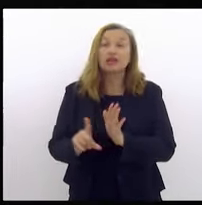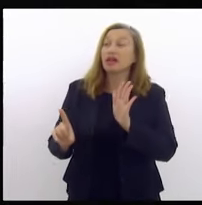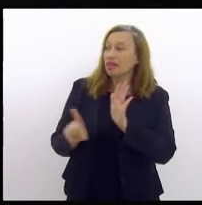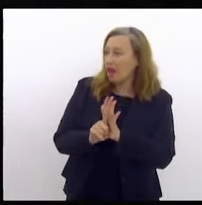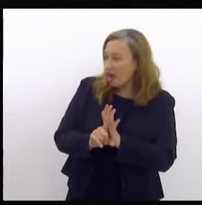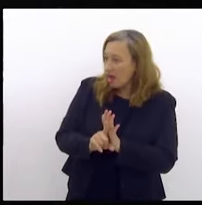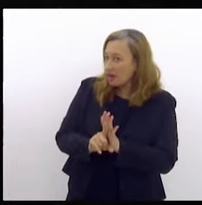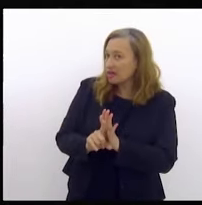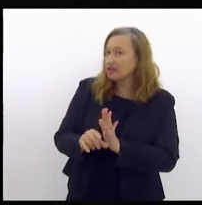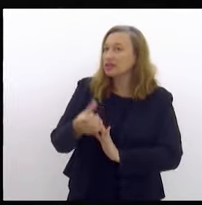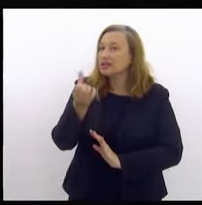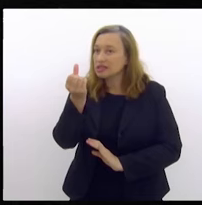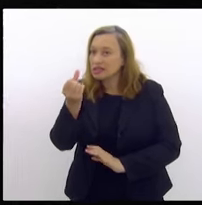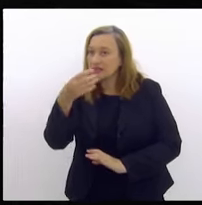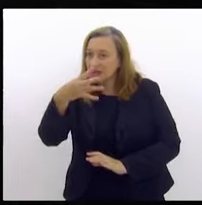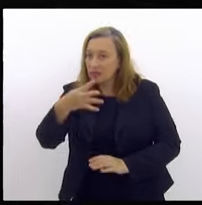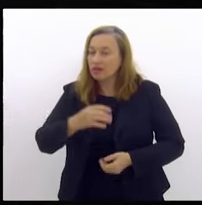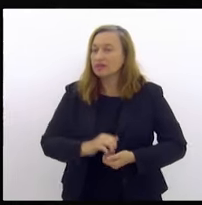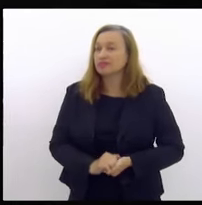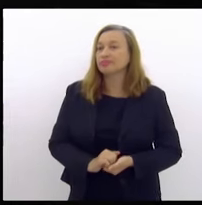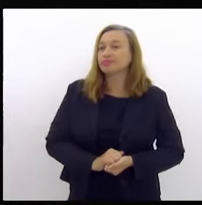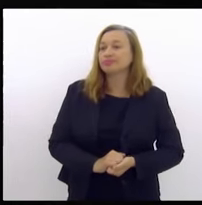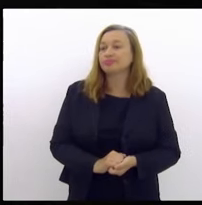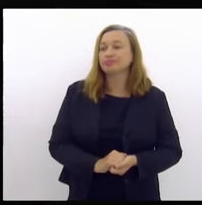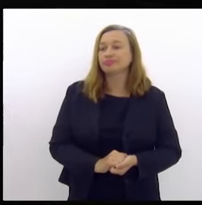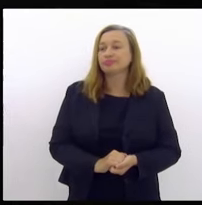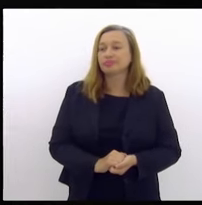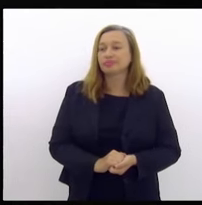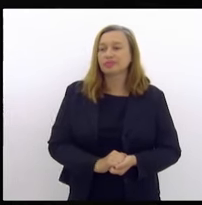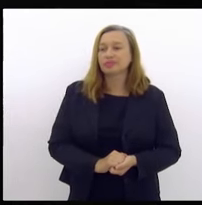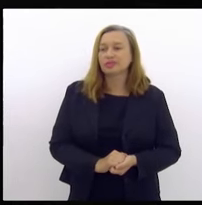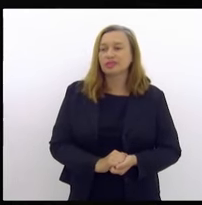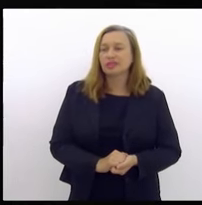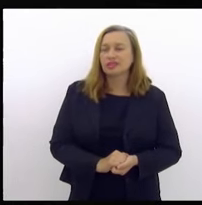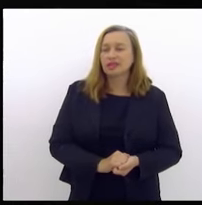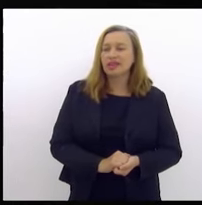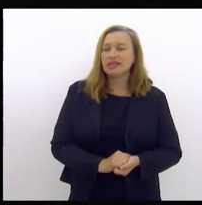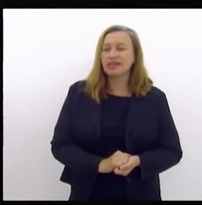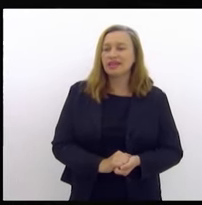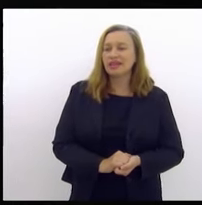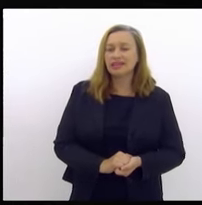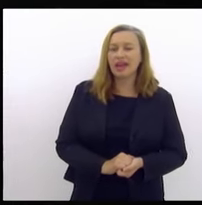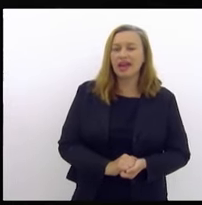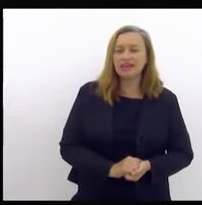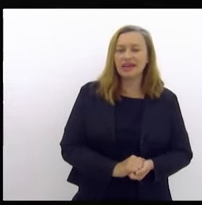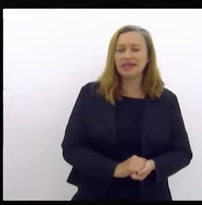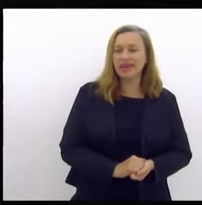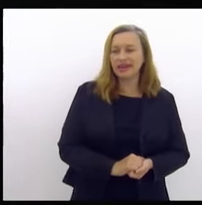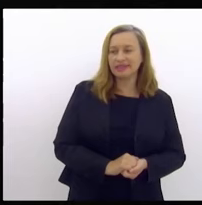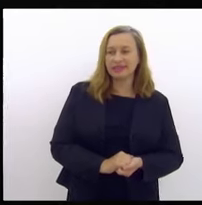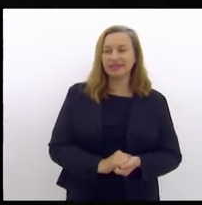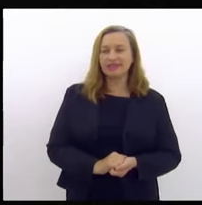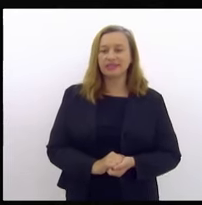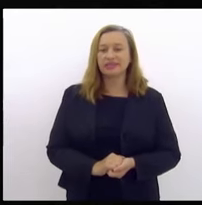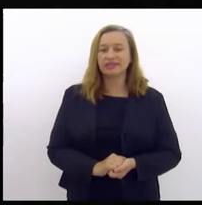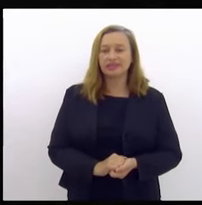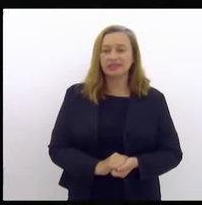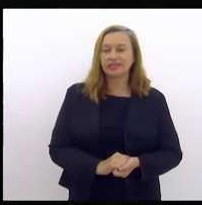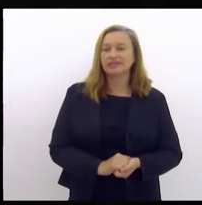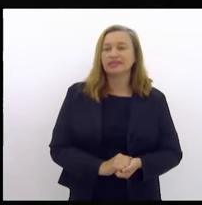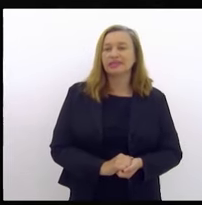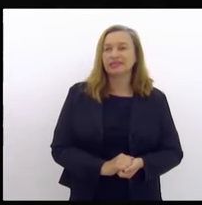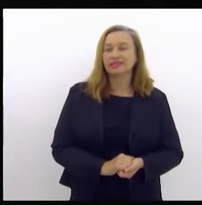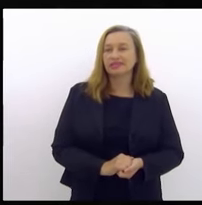Isso também está na lei, de 64, está na lei. O mecanismo desenhado pelo legislador federal para transferir todos os bens previstos no